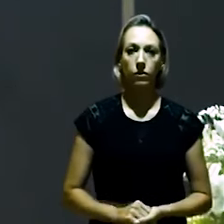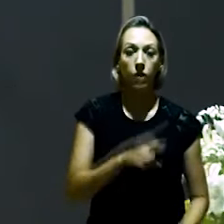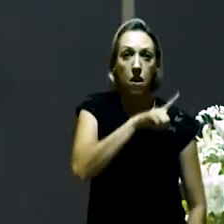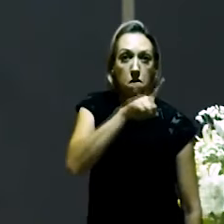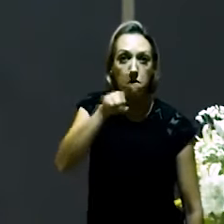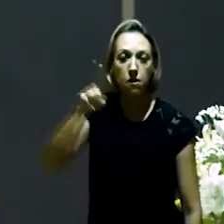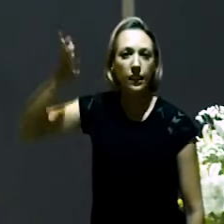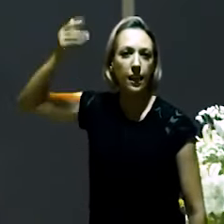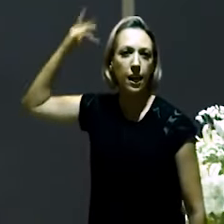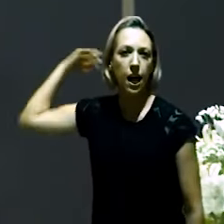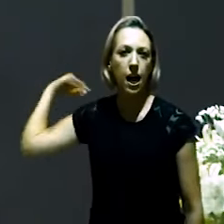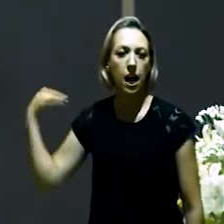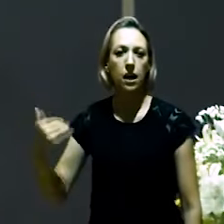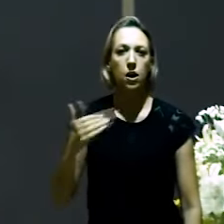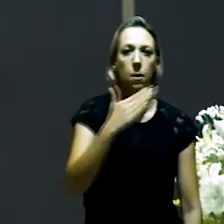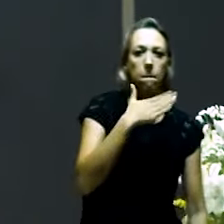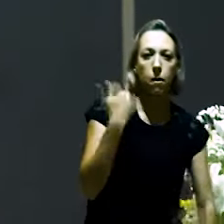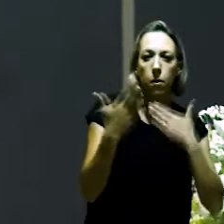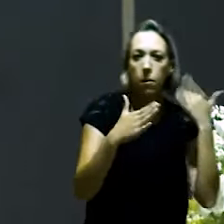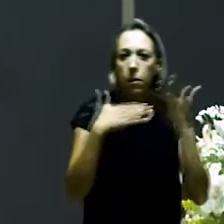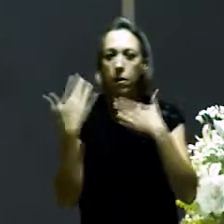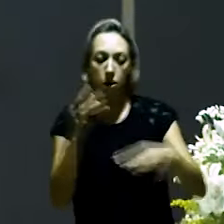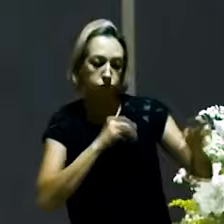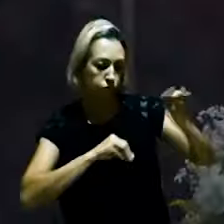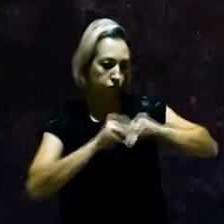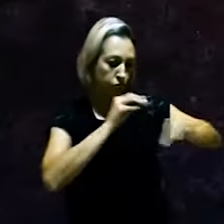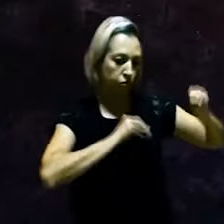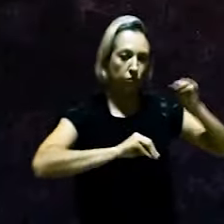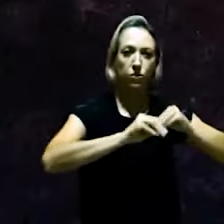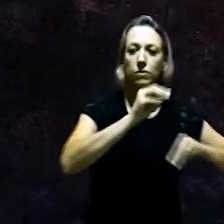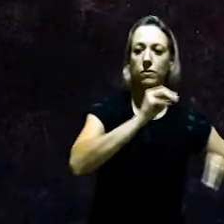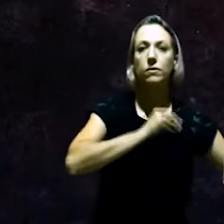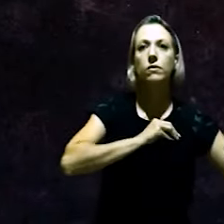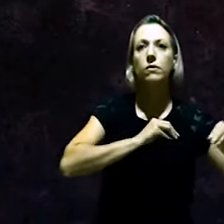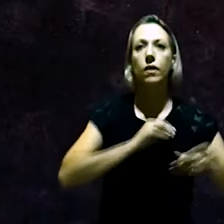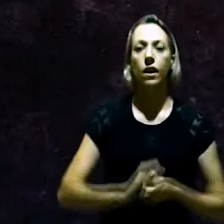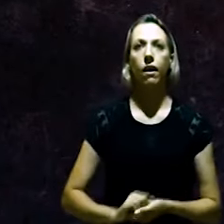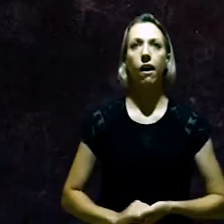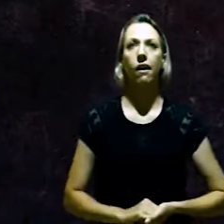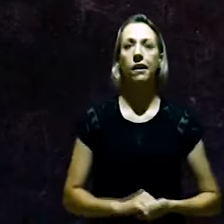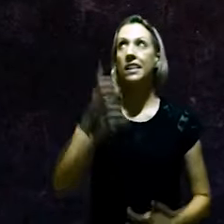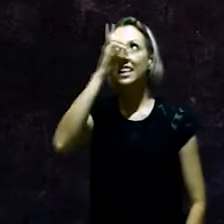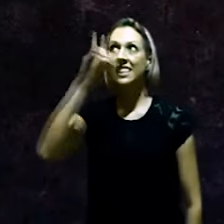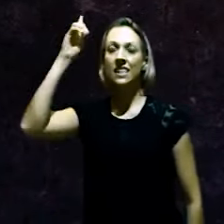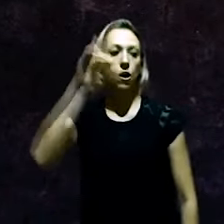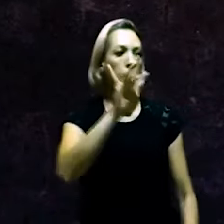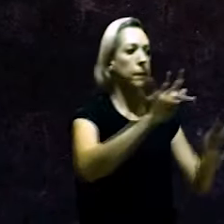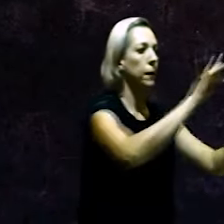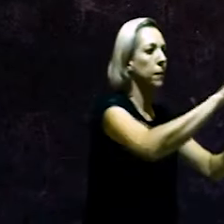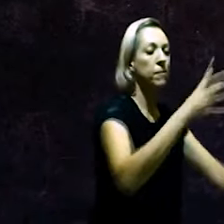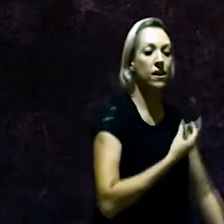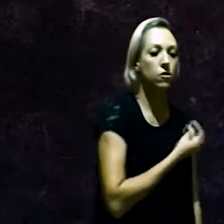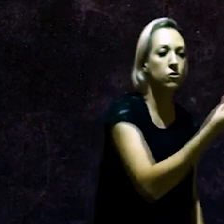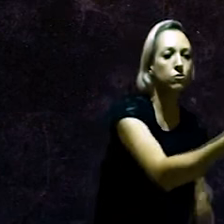estavam mortos nos seus pecados e na incircuncisão da carne, Ele lhes deu vida juntamente com